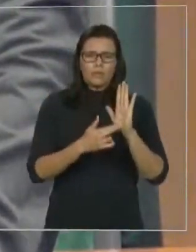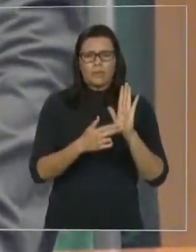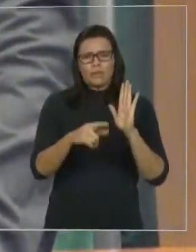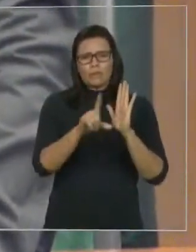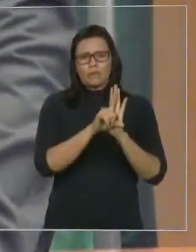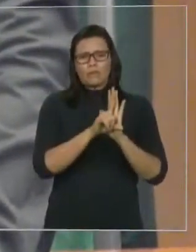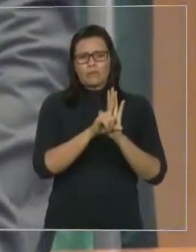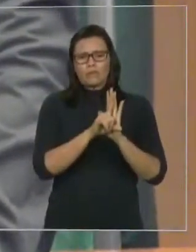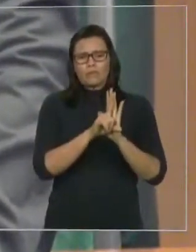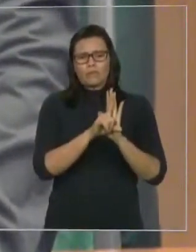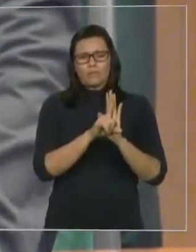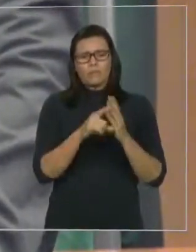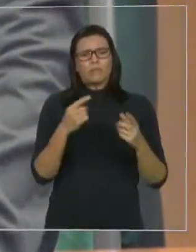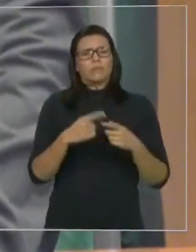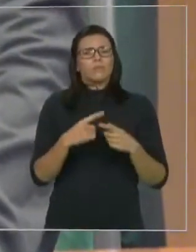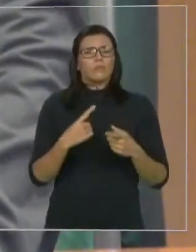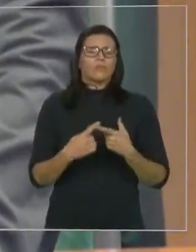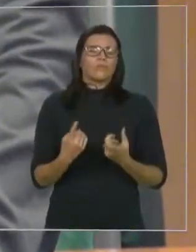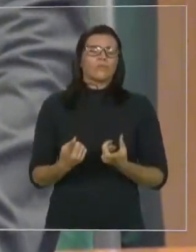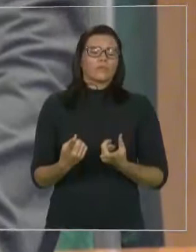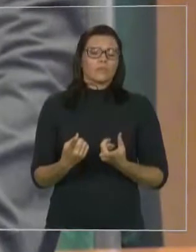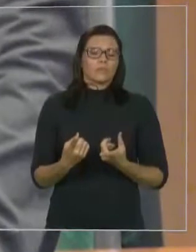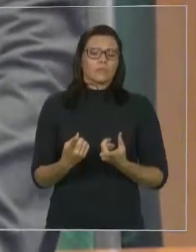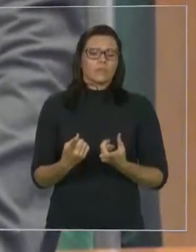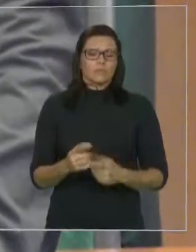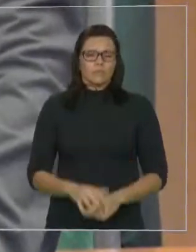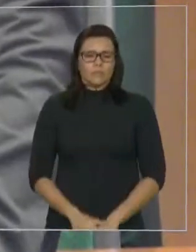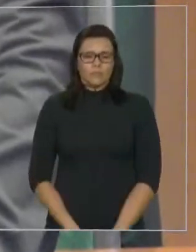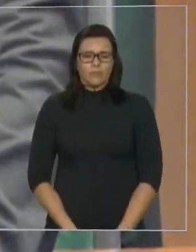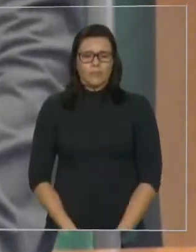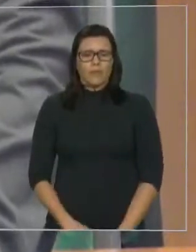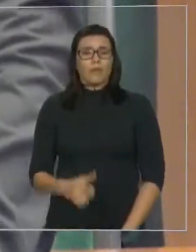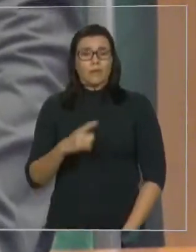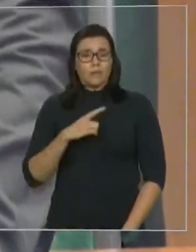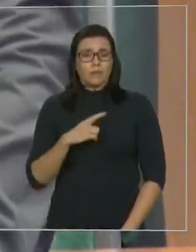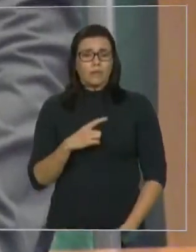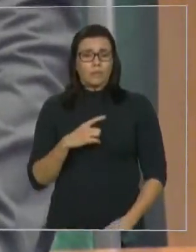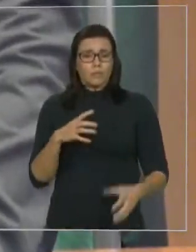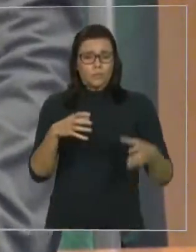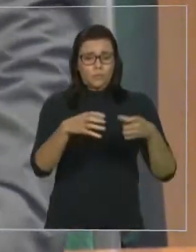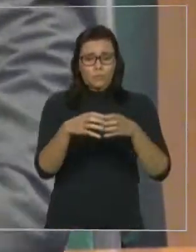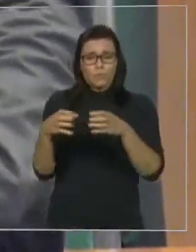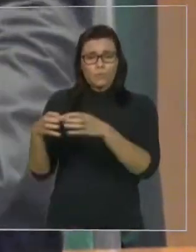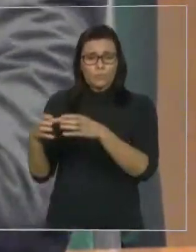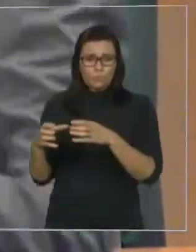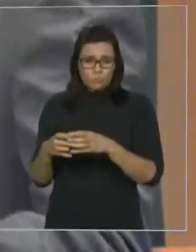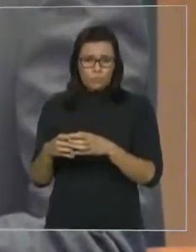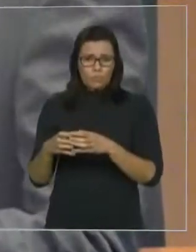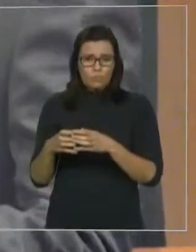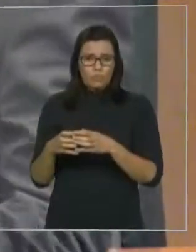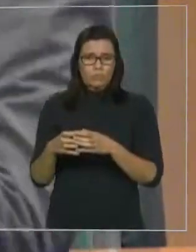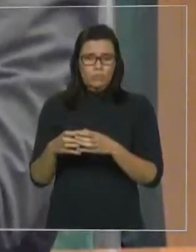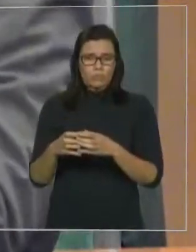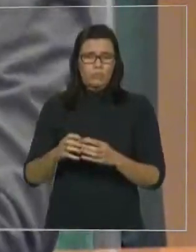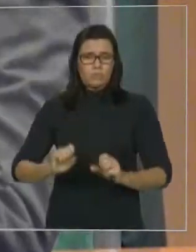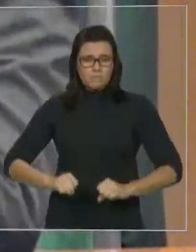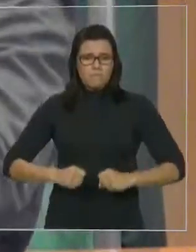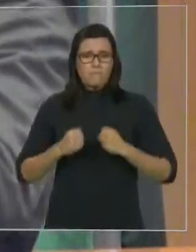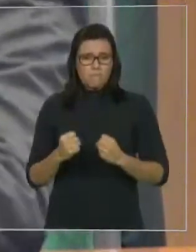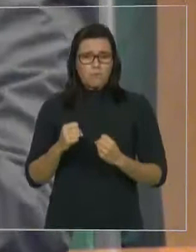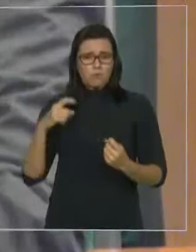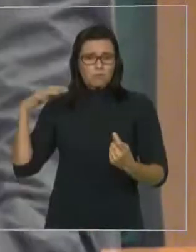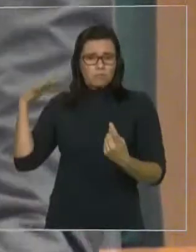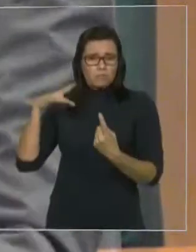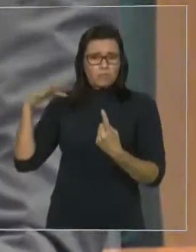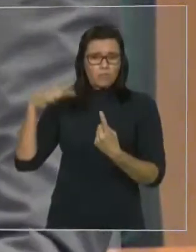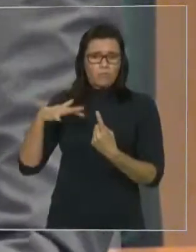uma resistência muito grande de setores poderosos que, de todas as formas, usam